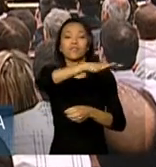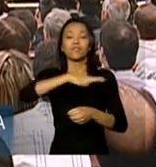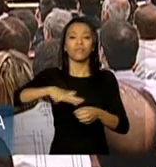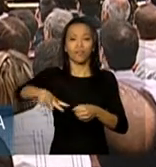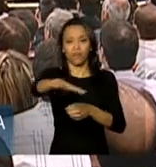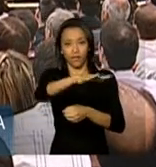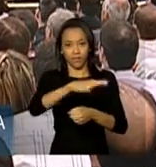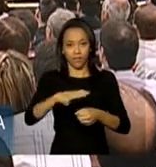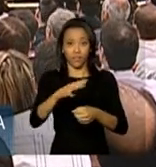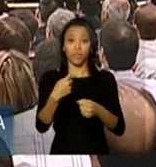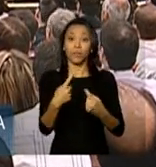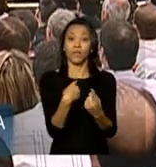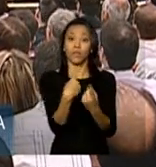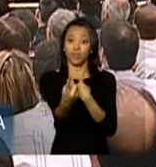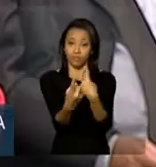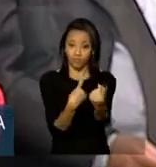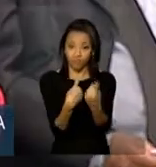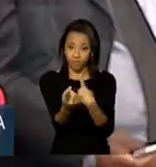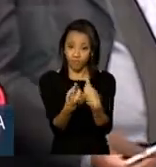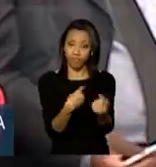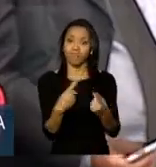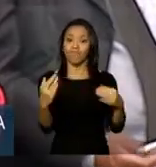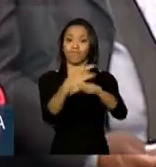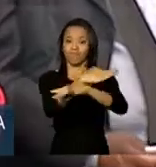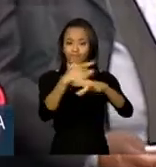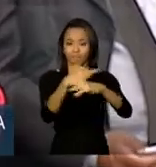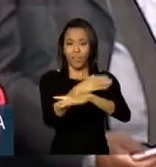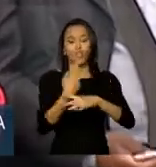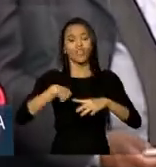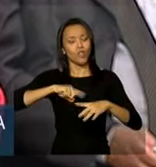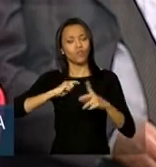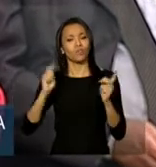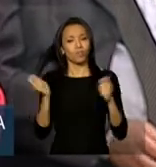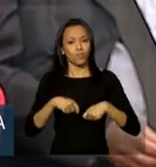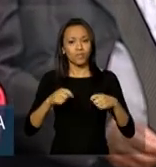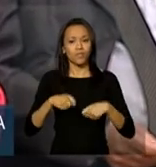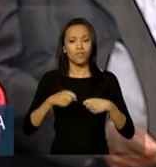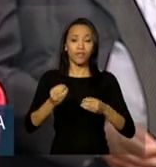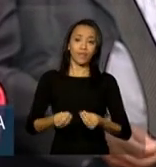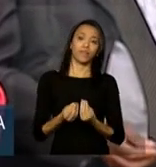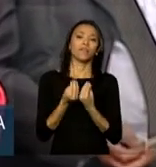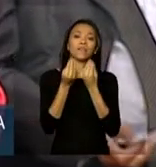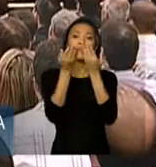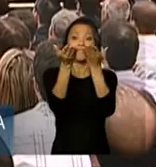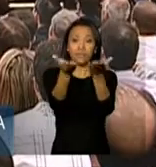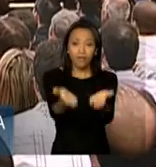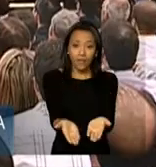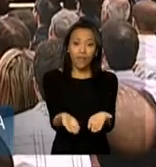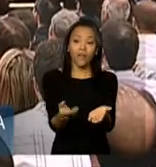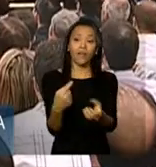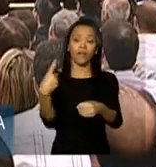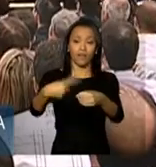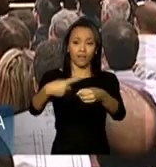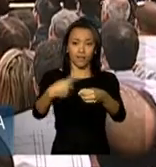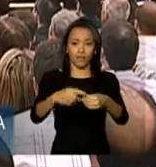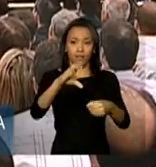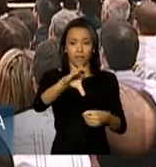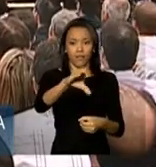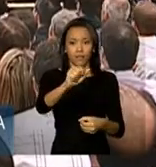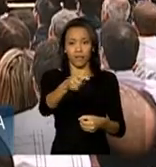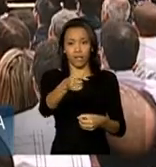PAC Mobilidade, aonde teremos condições de entregar, logo ali na frente, a Caxias do Sul,